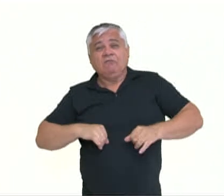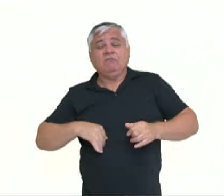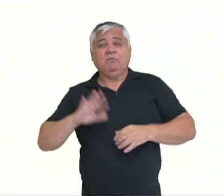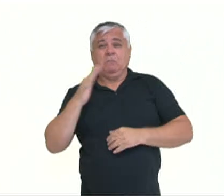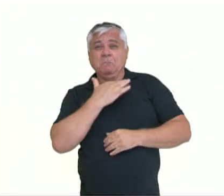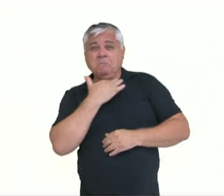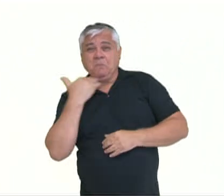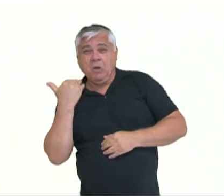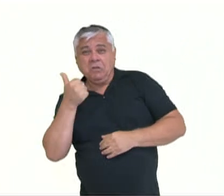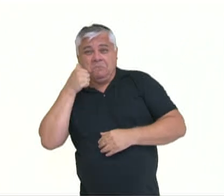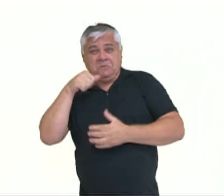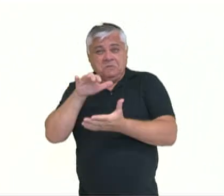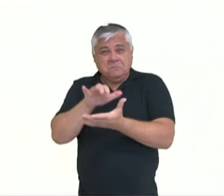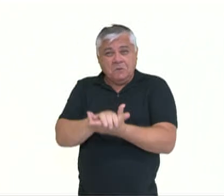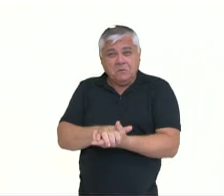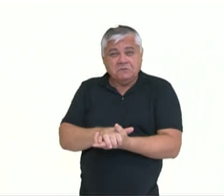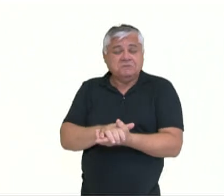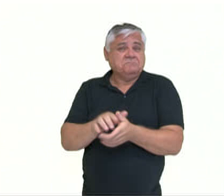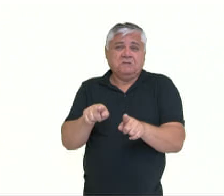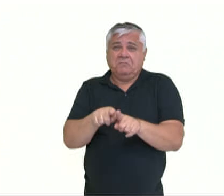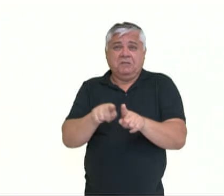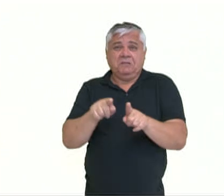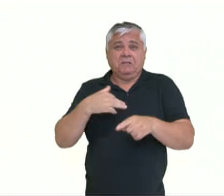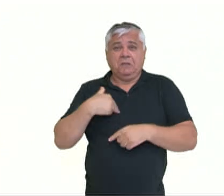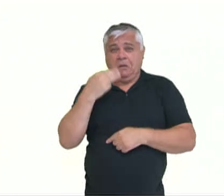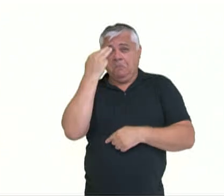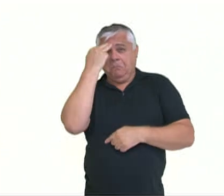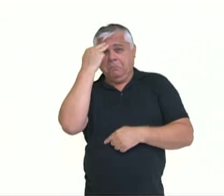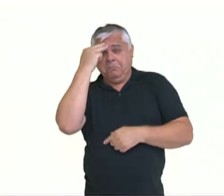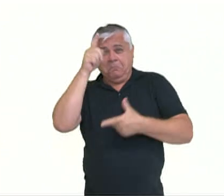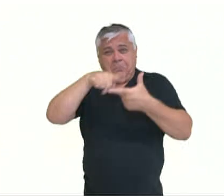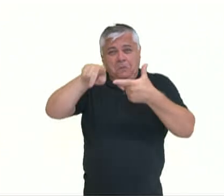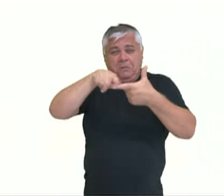Plácida, nem a semidemência do Quincas Borba.